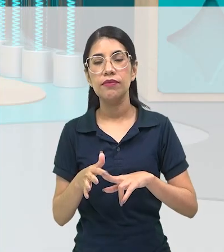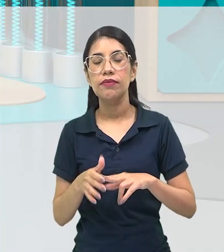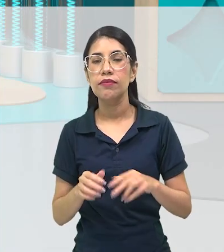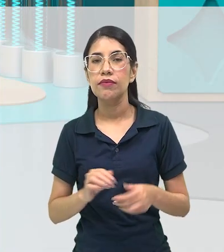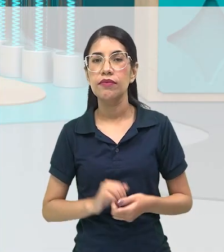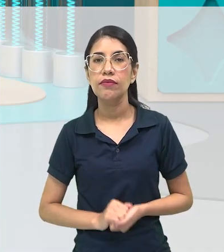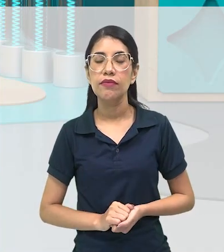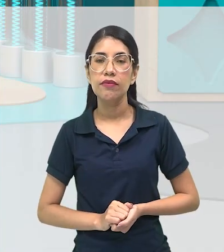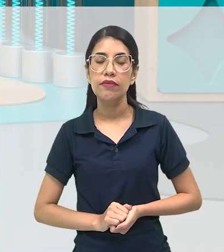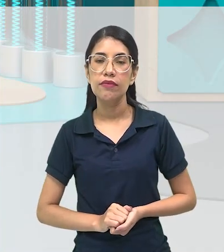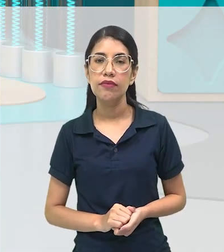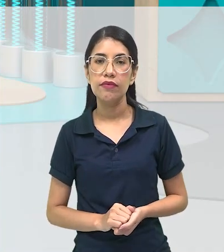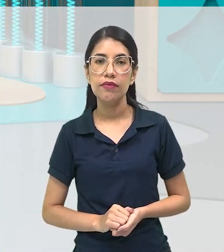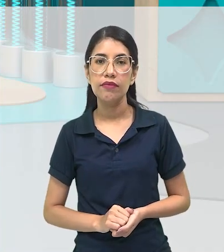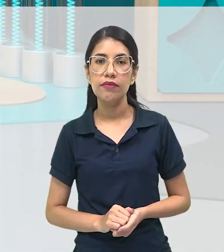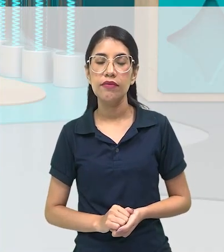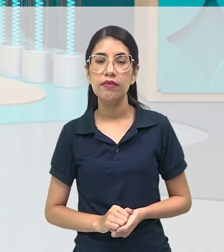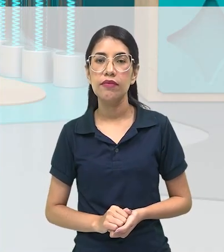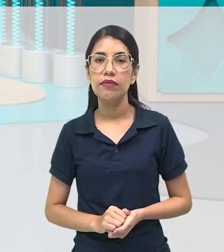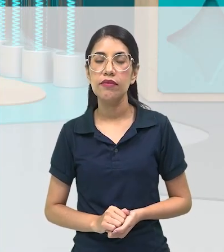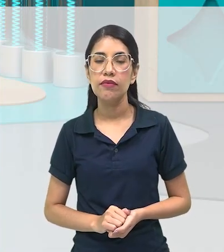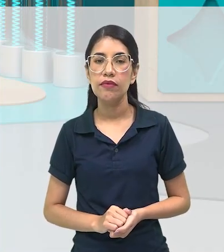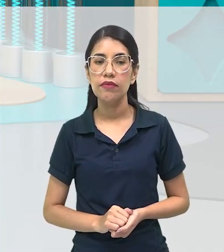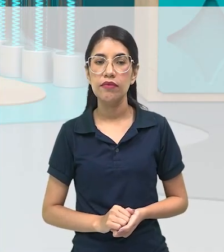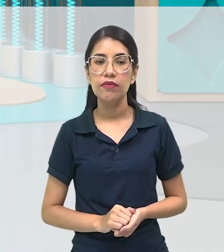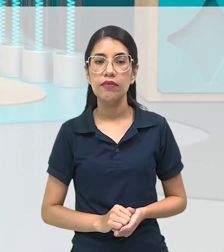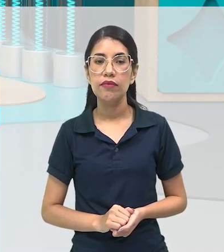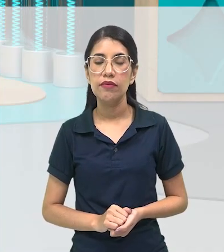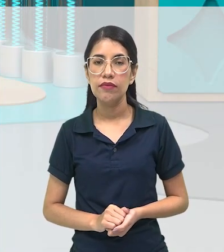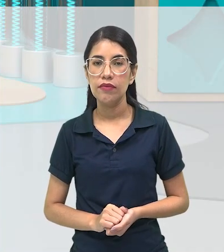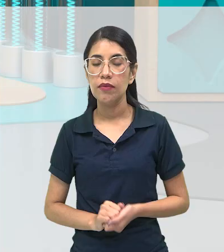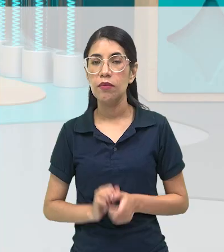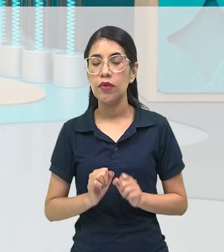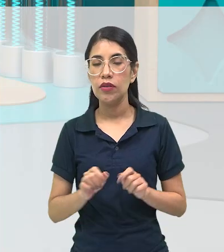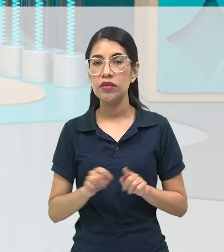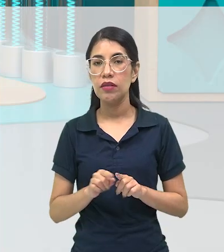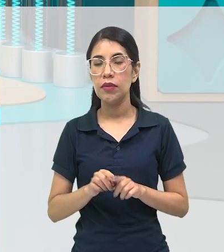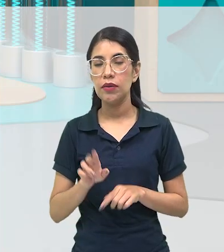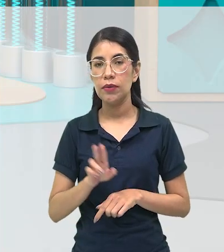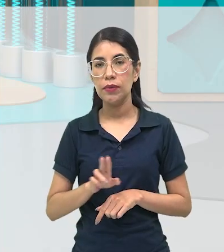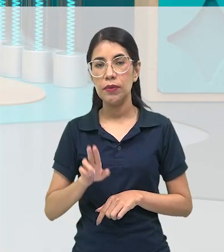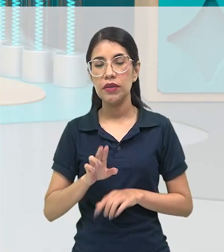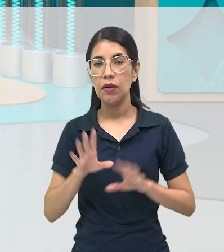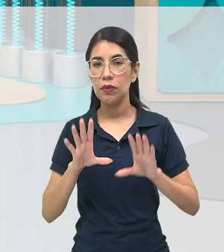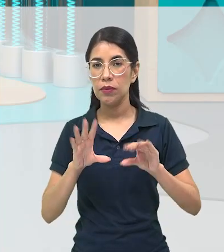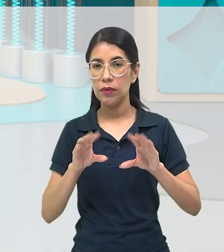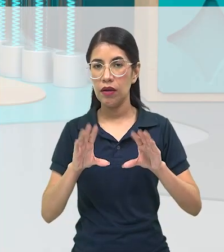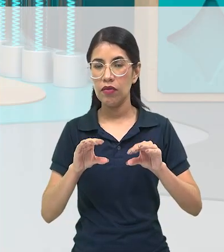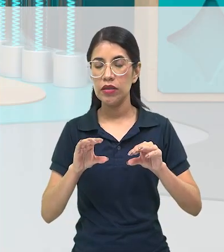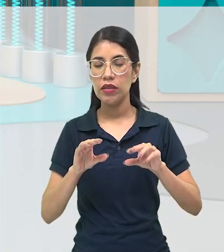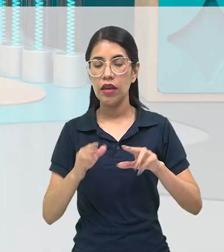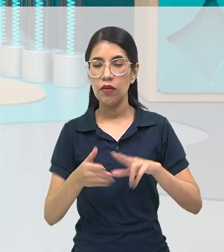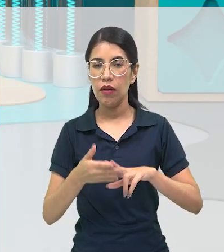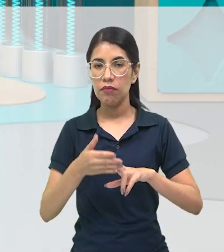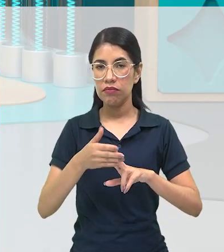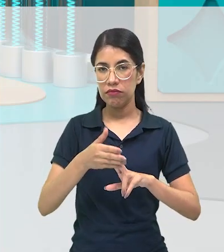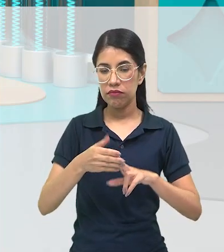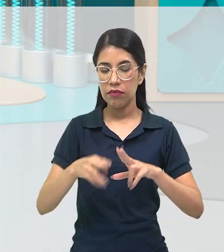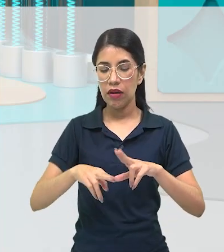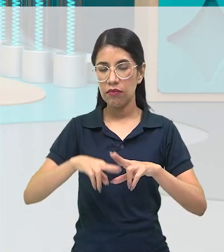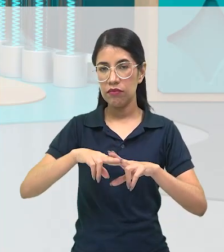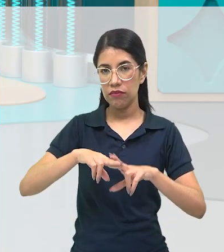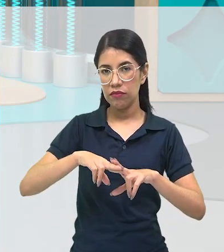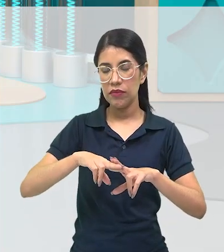acima do nível do tórax é melhor. Pode ser colocando um travesseiro embaixo, algum apoio embaixo das